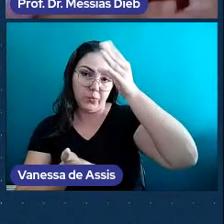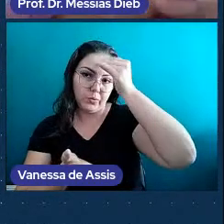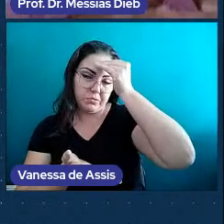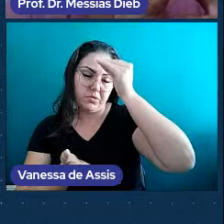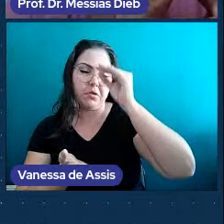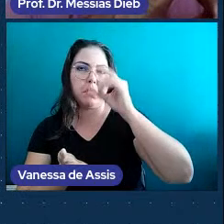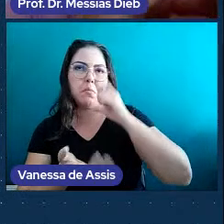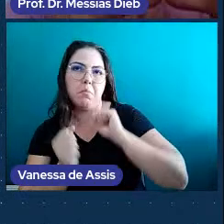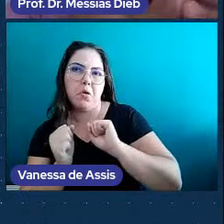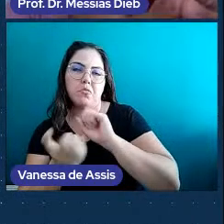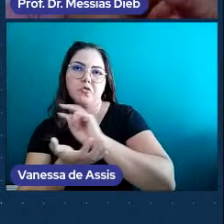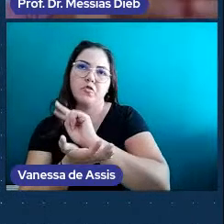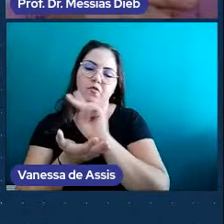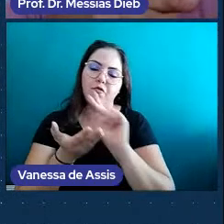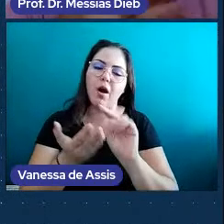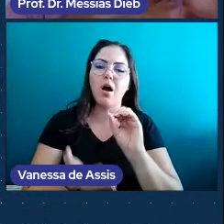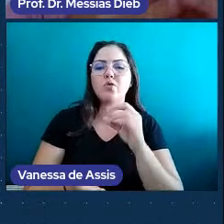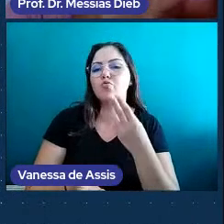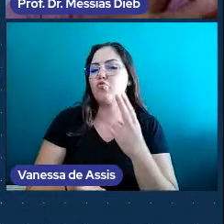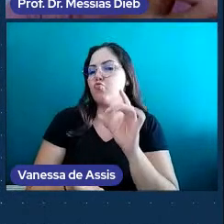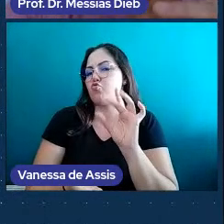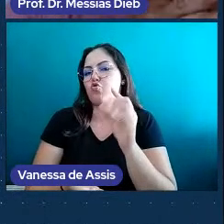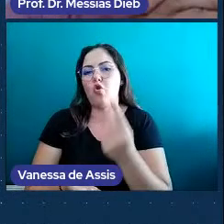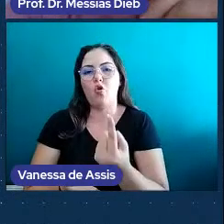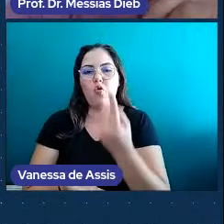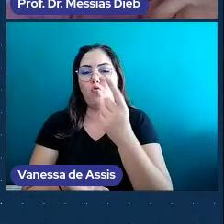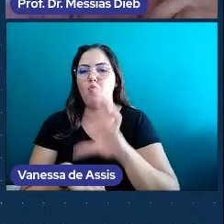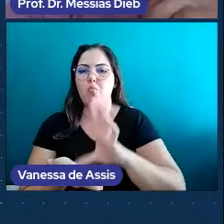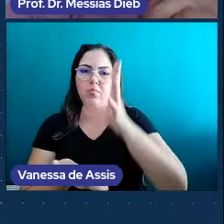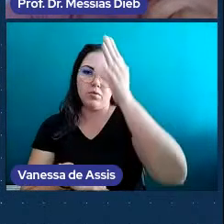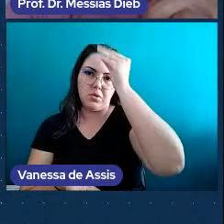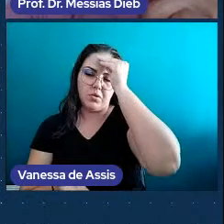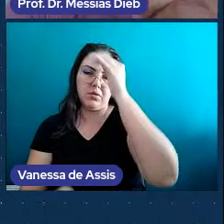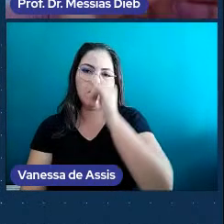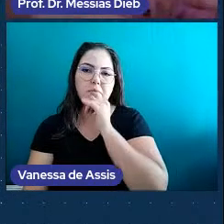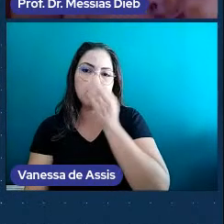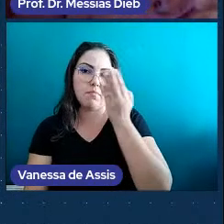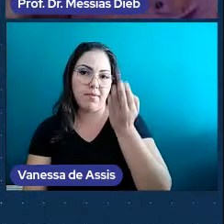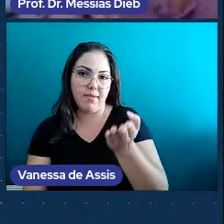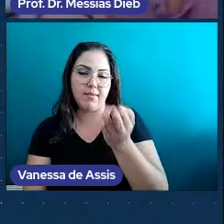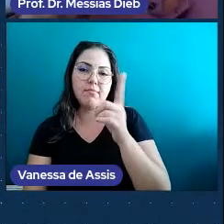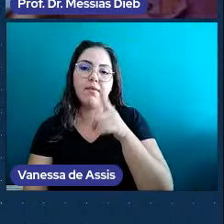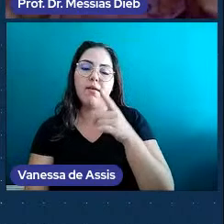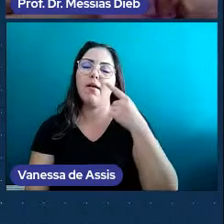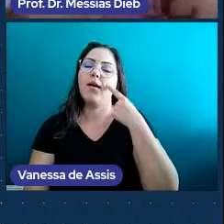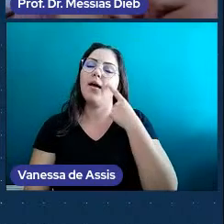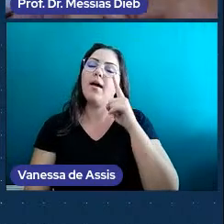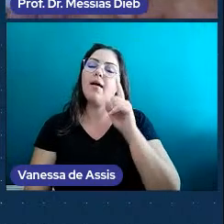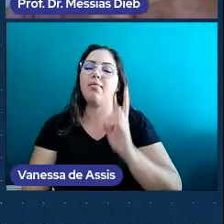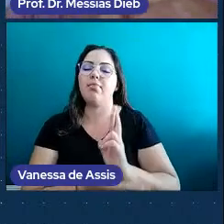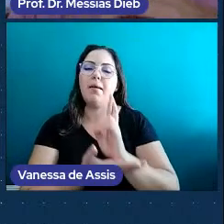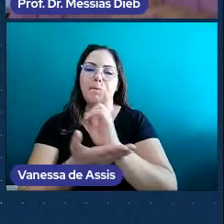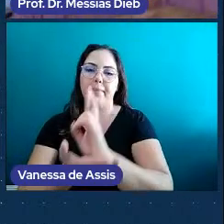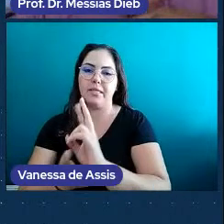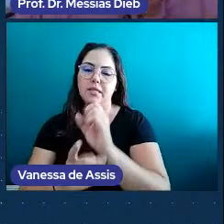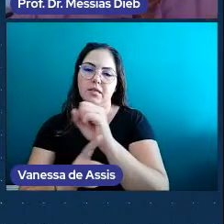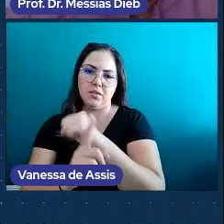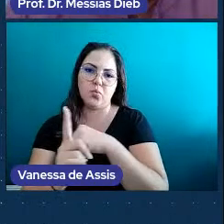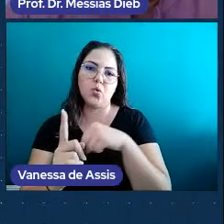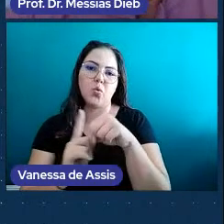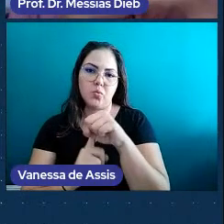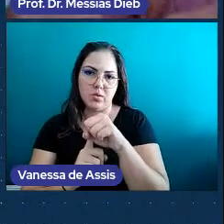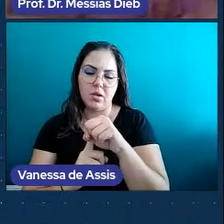uma que eu vou utilizar, como nesse caso aqui a teoria da representação social, mas eu preciso também falar aqui do conceito de